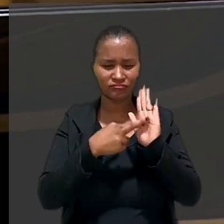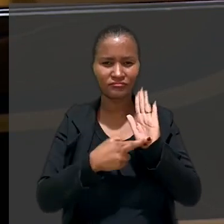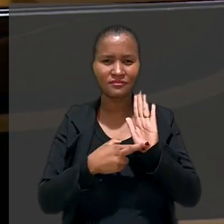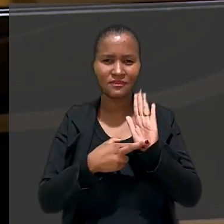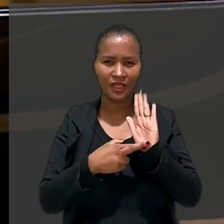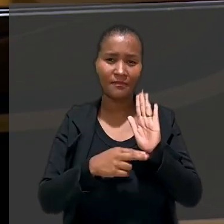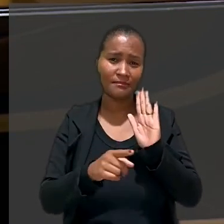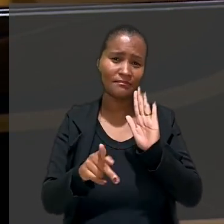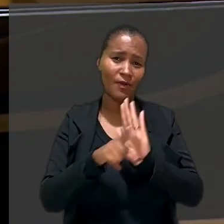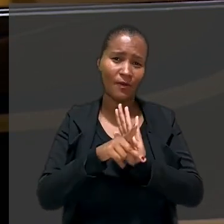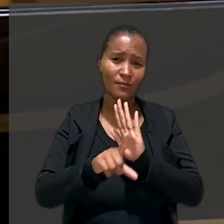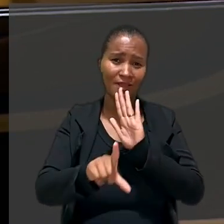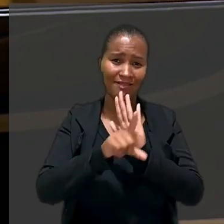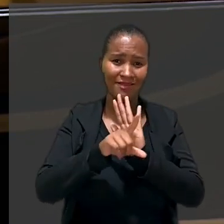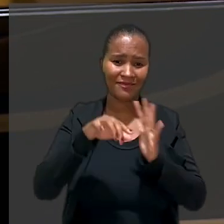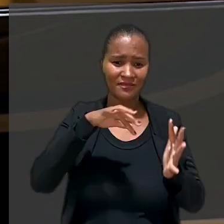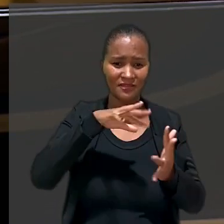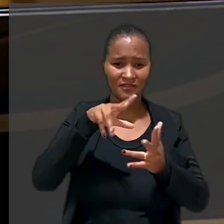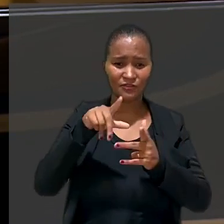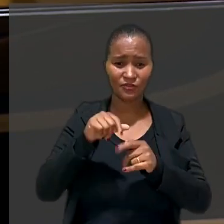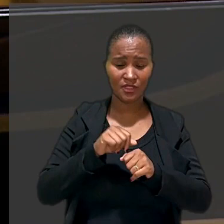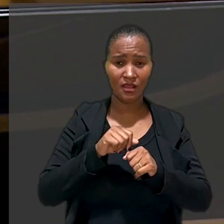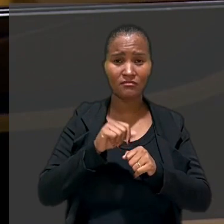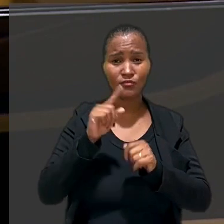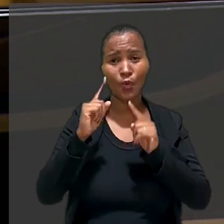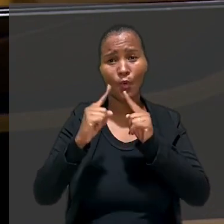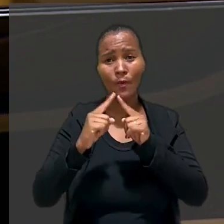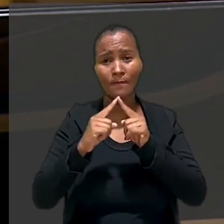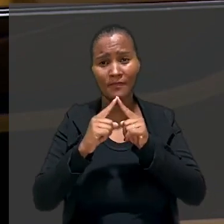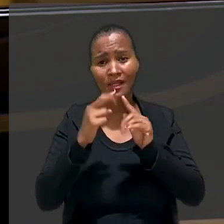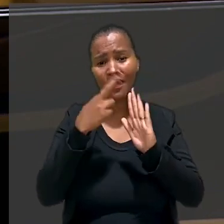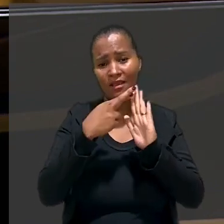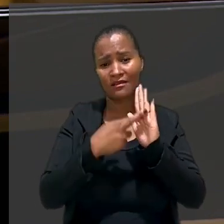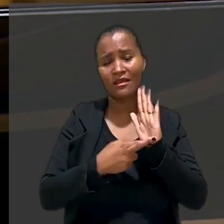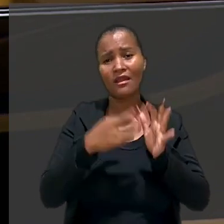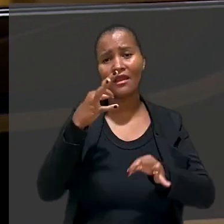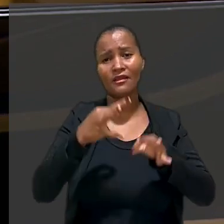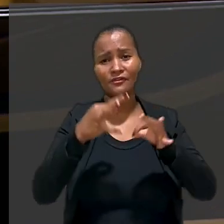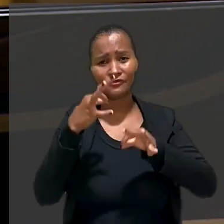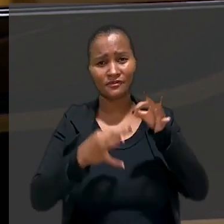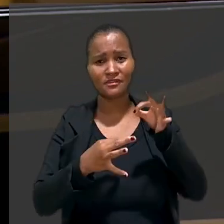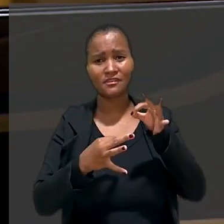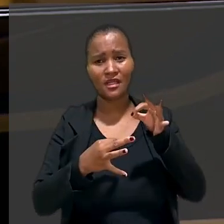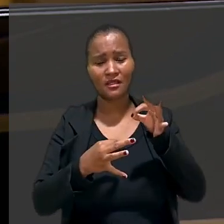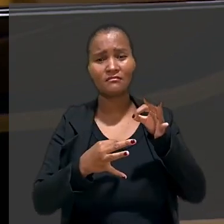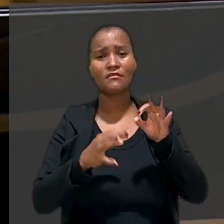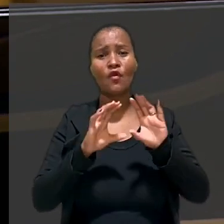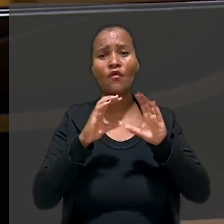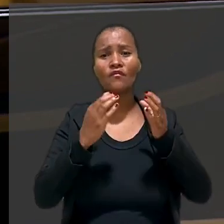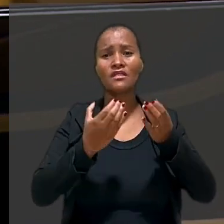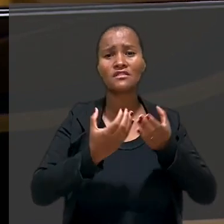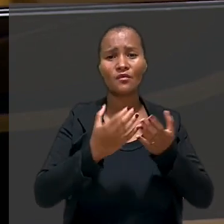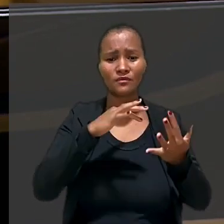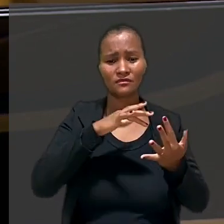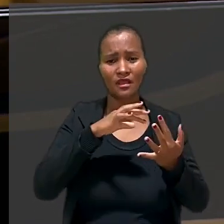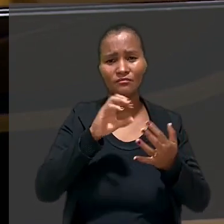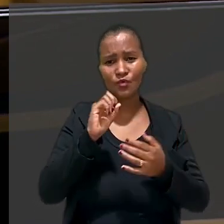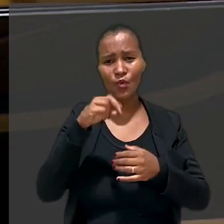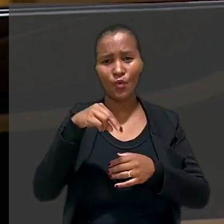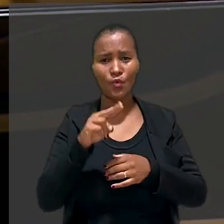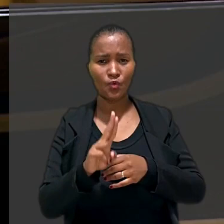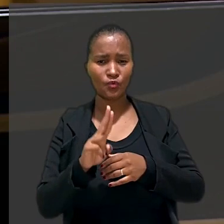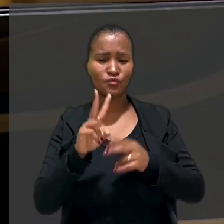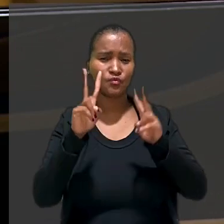que os critérios adotados pela legislação internacional são compatíveis com as normas jurídicas em vigor na Convenção das